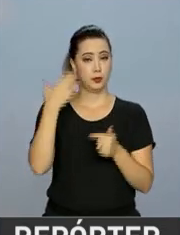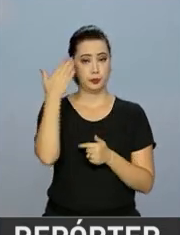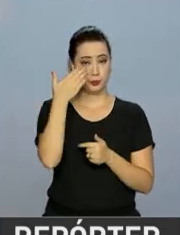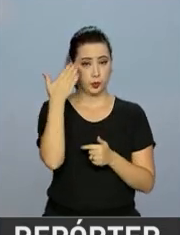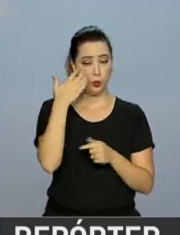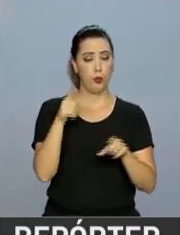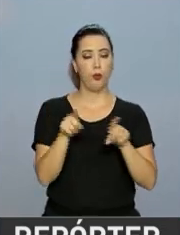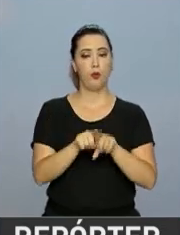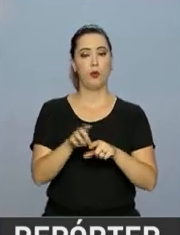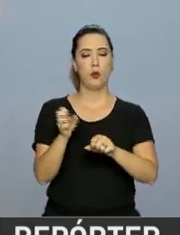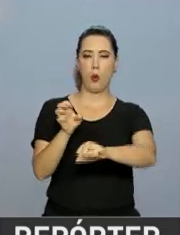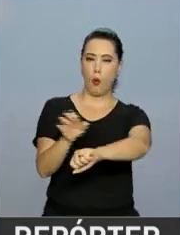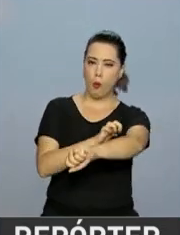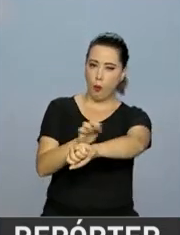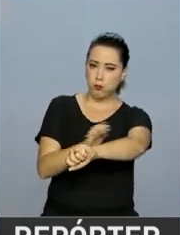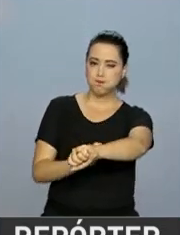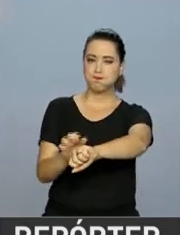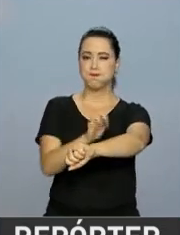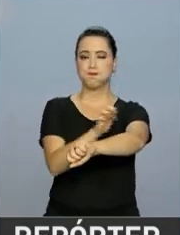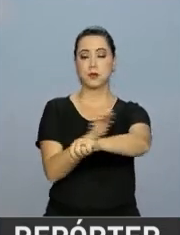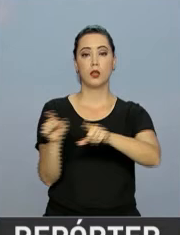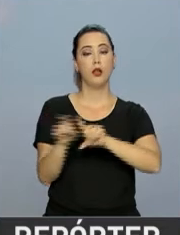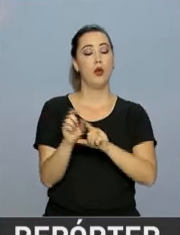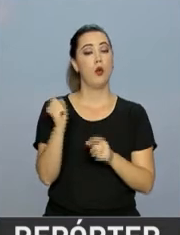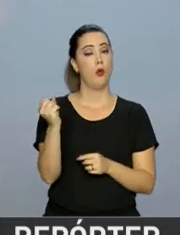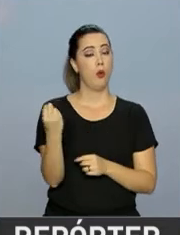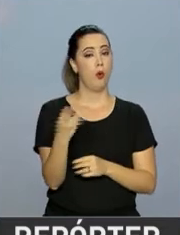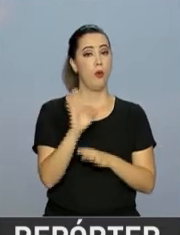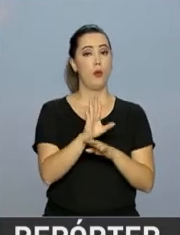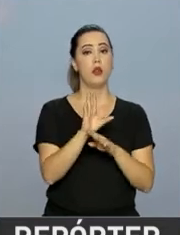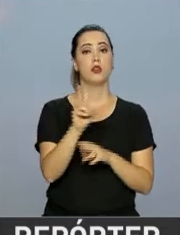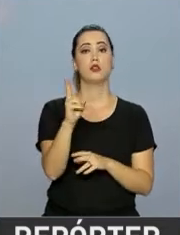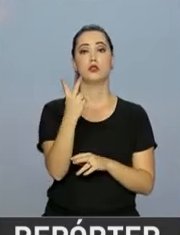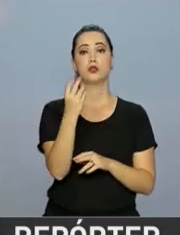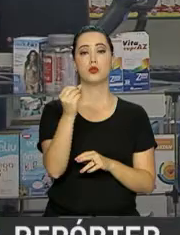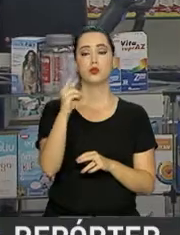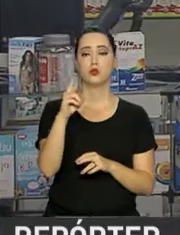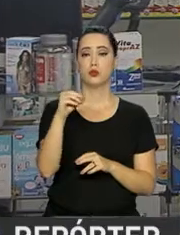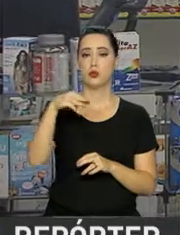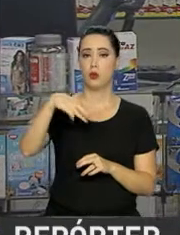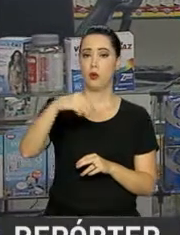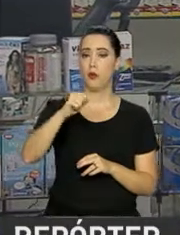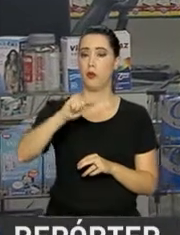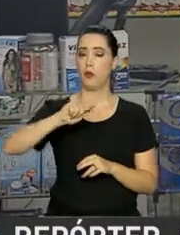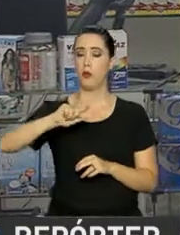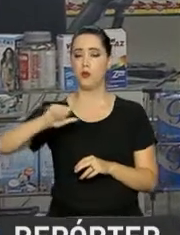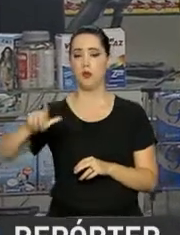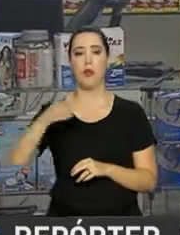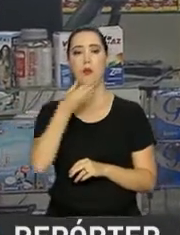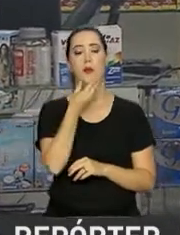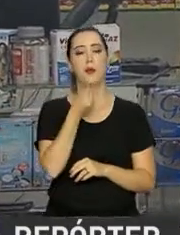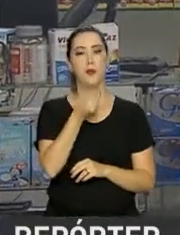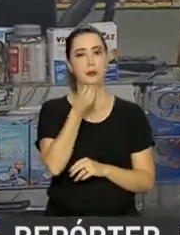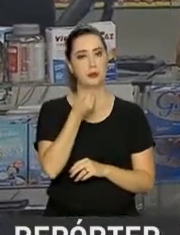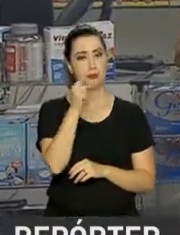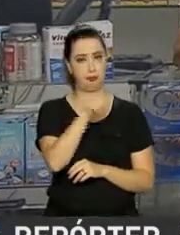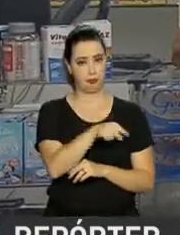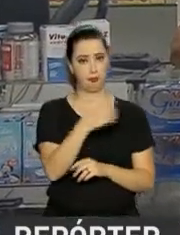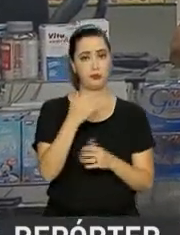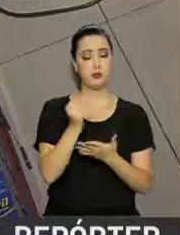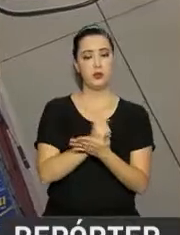otca área e terapias de reposição hormonal para homens nesta farmácia o remédio genérico